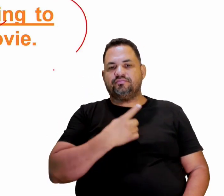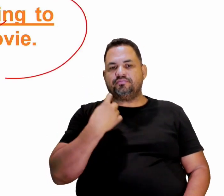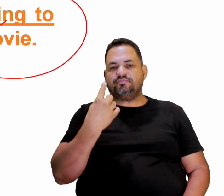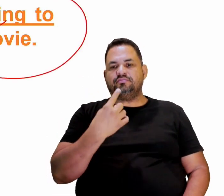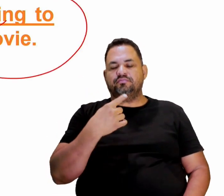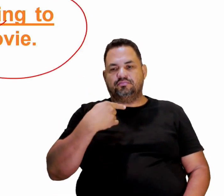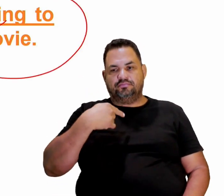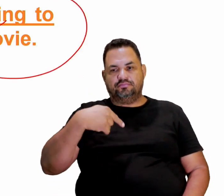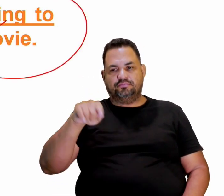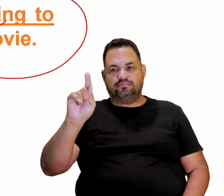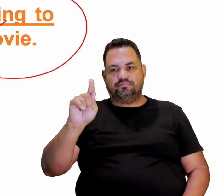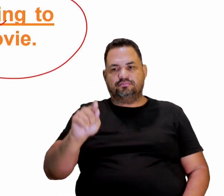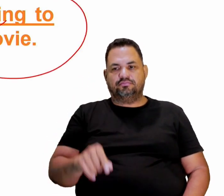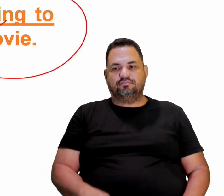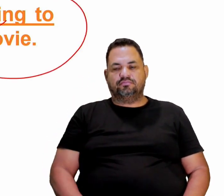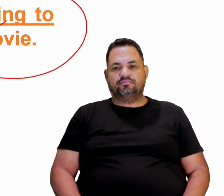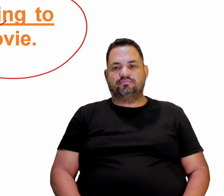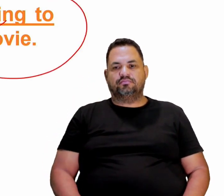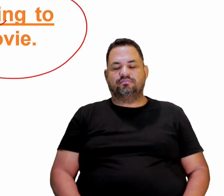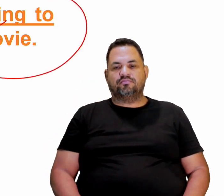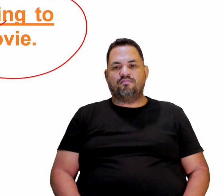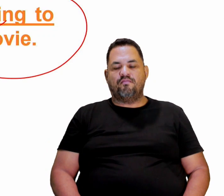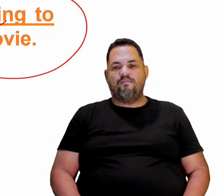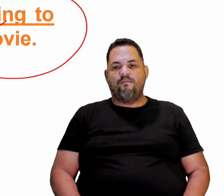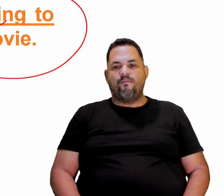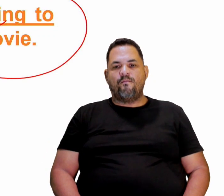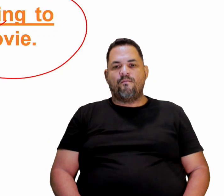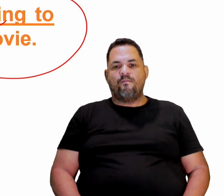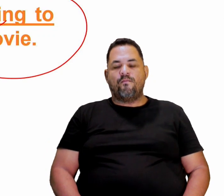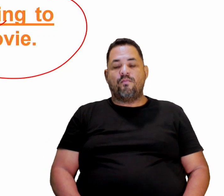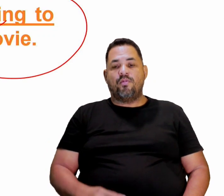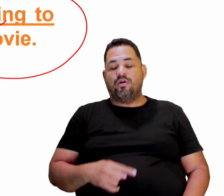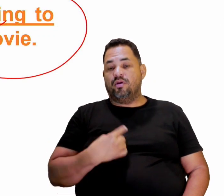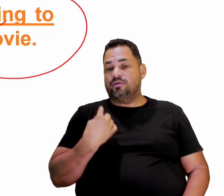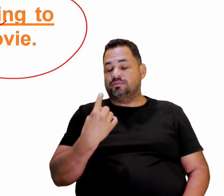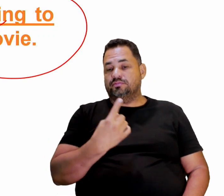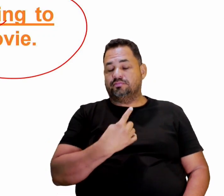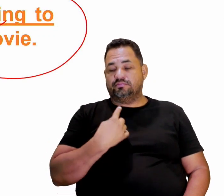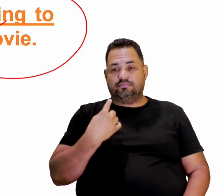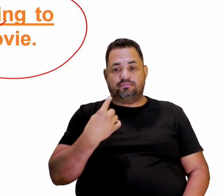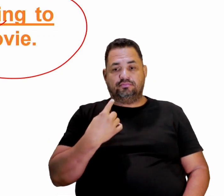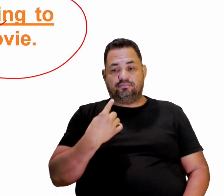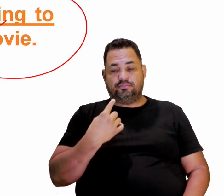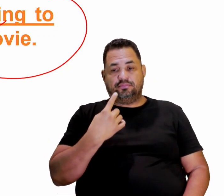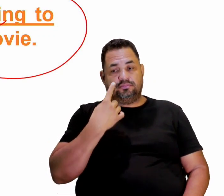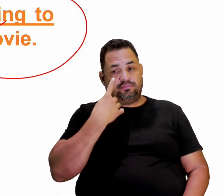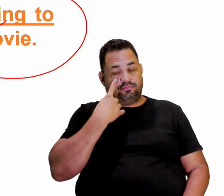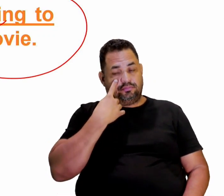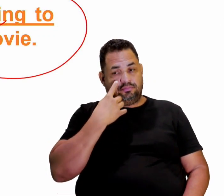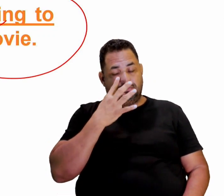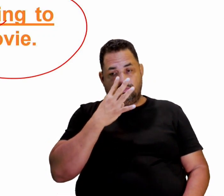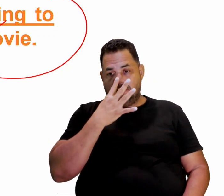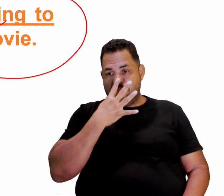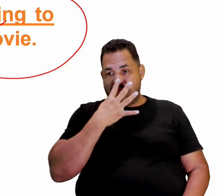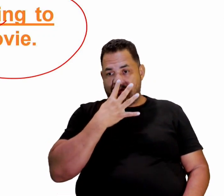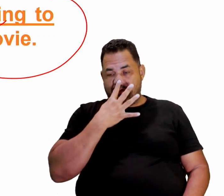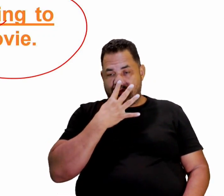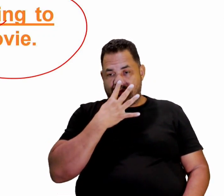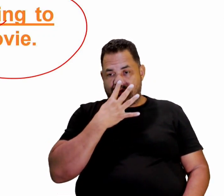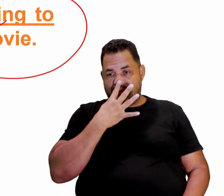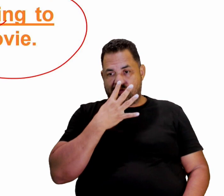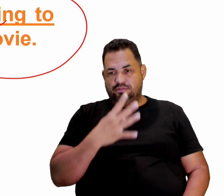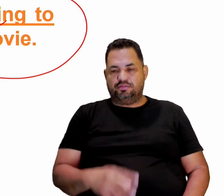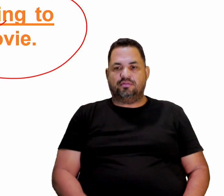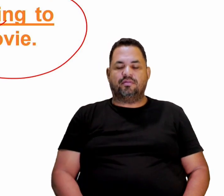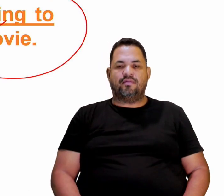tio watch assistir percebo esse final não tem conjugação o